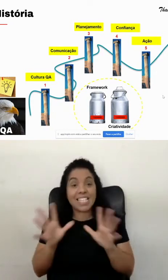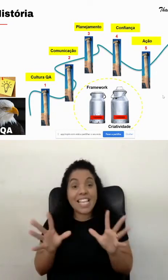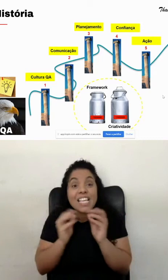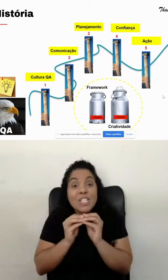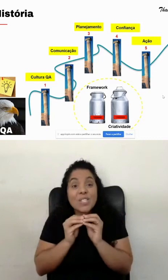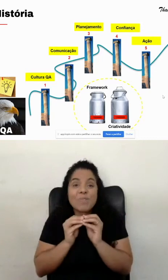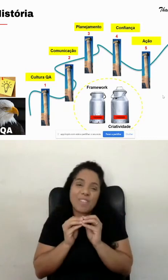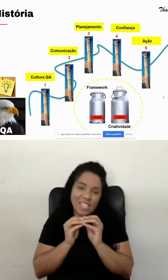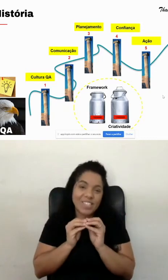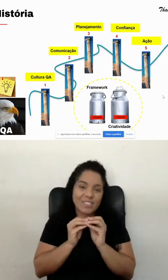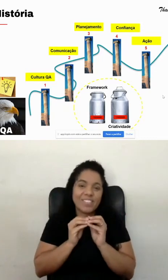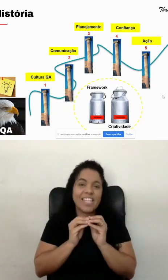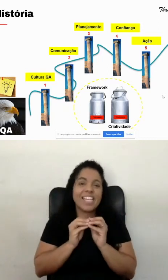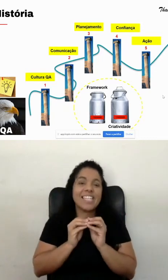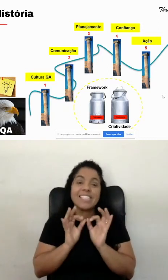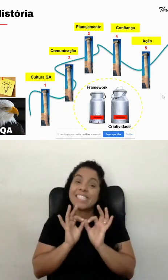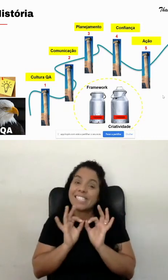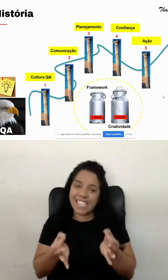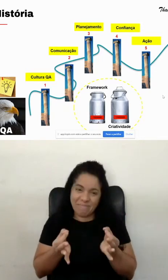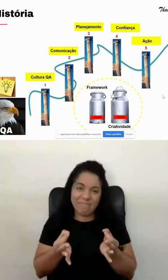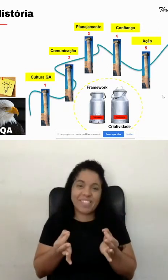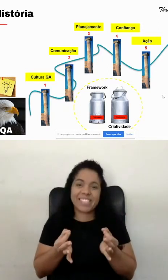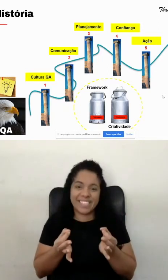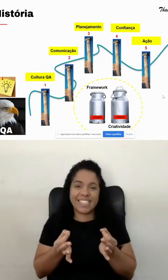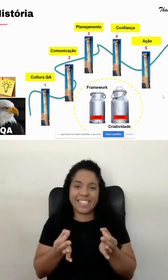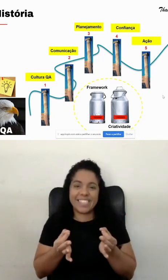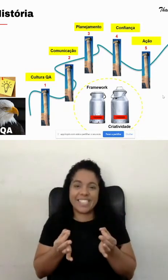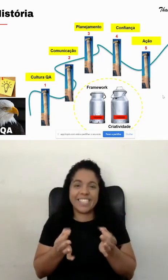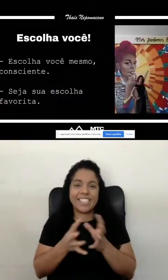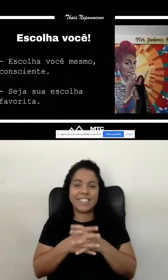resumida, bem simples.